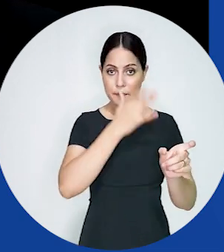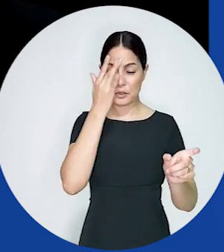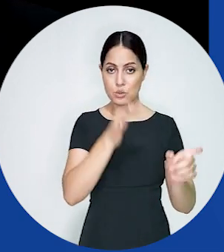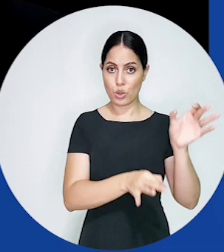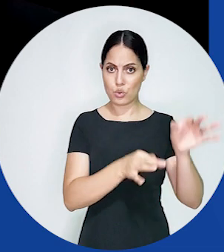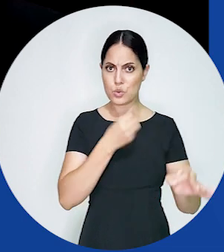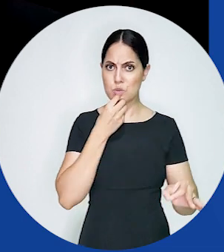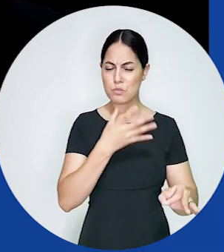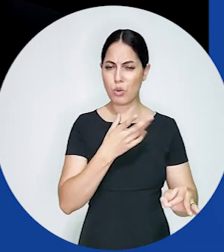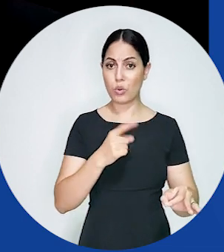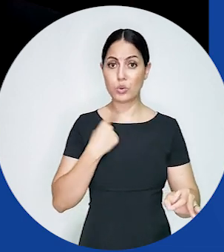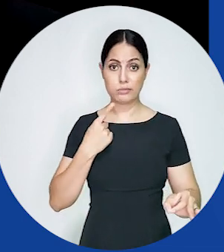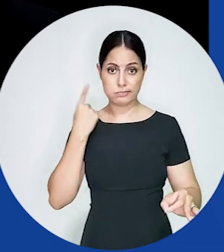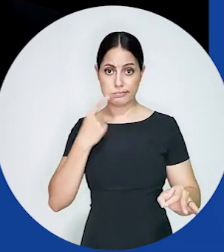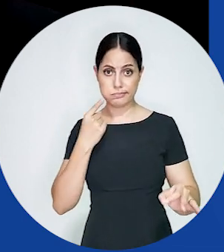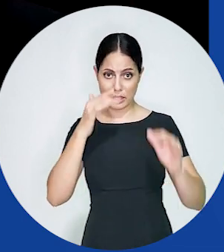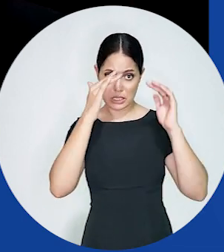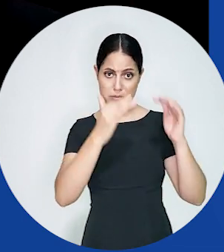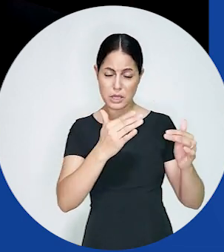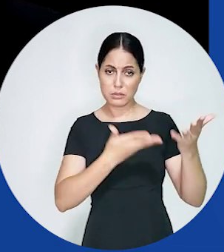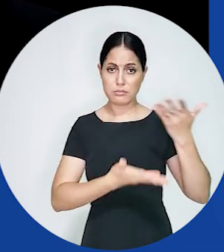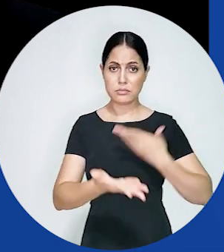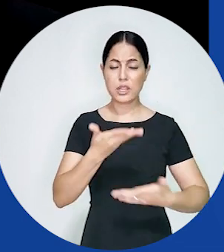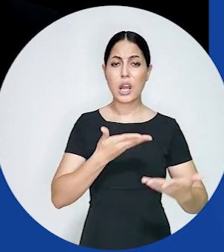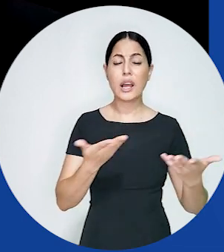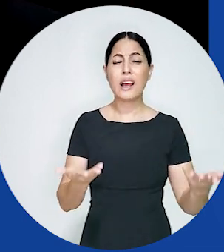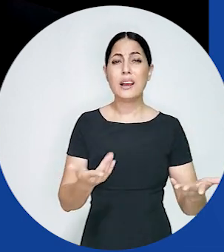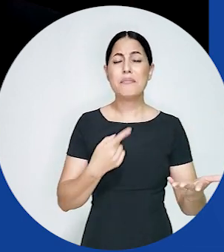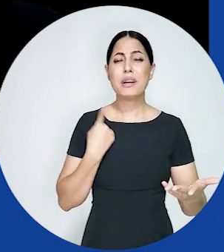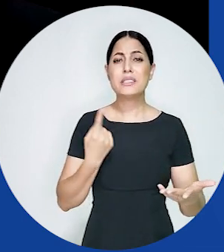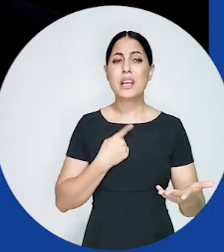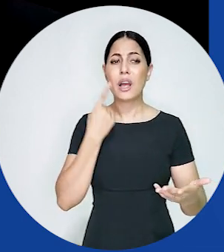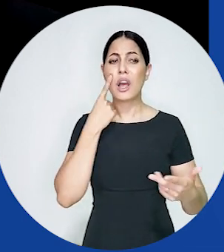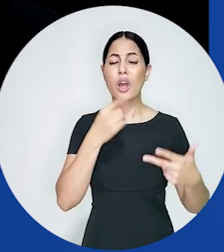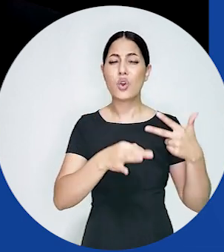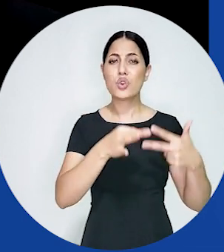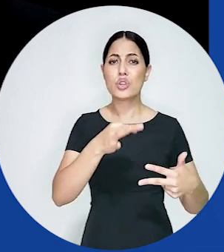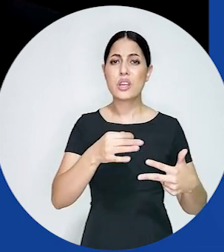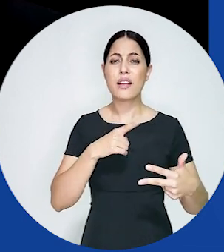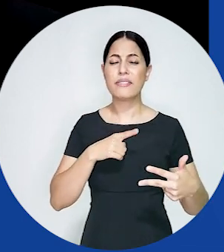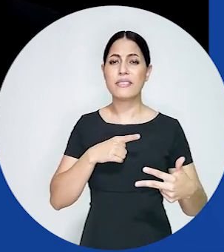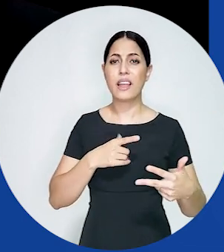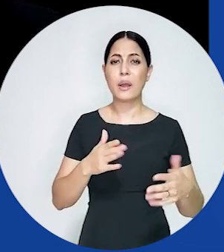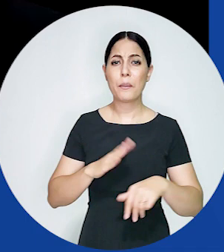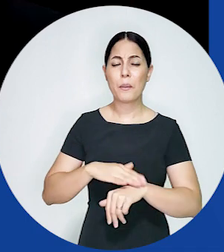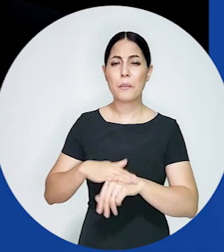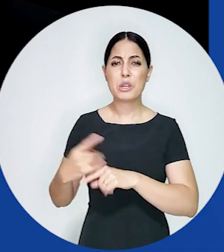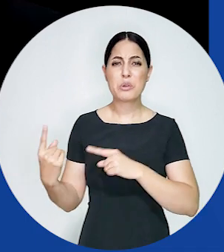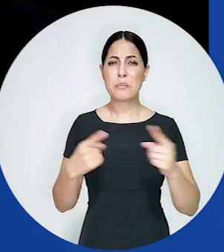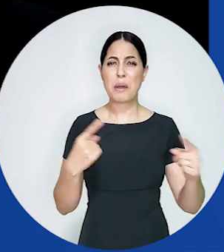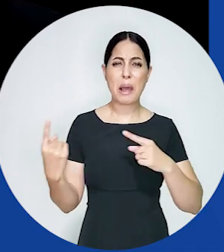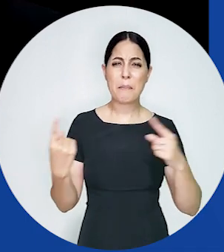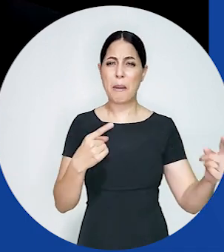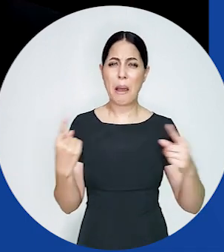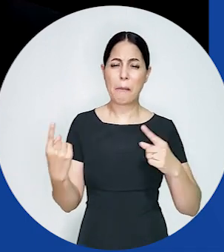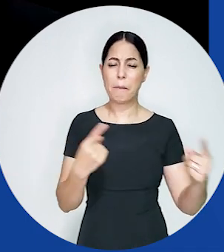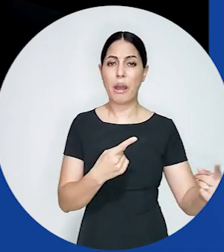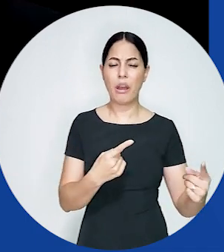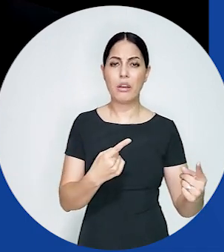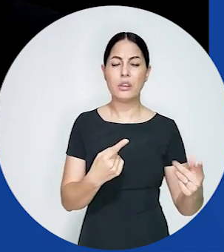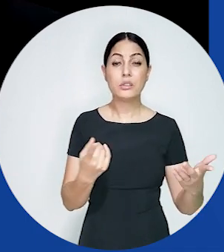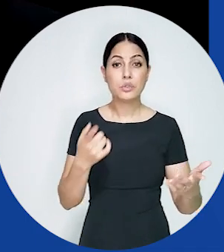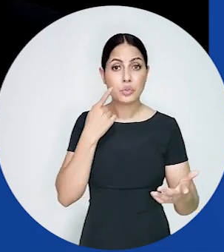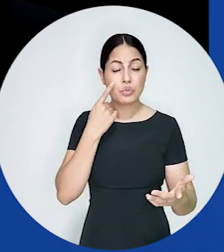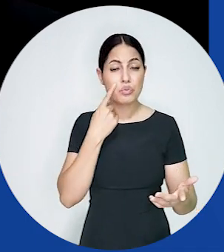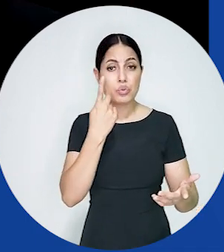mais do bom juiz do que o advogado e respeita mais. Como o senhor vê esse momento de ataques ao judiciário? O judiciário,